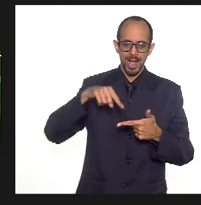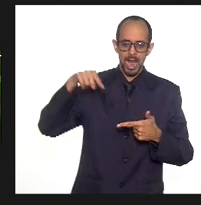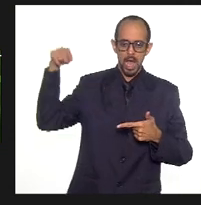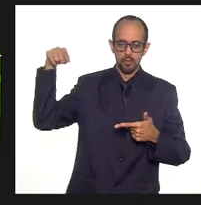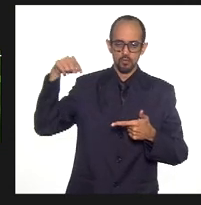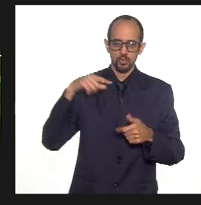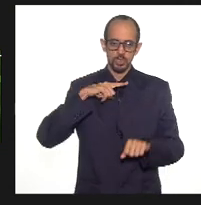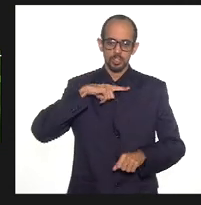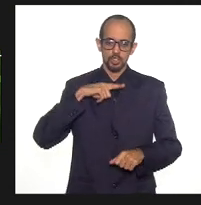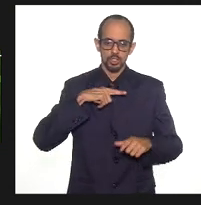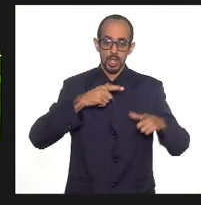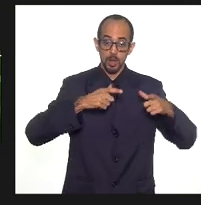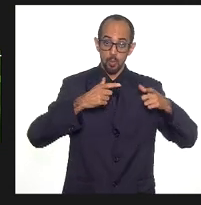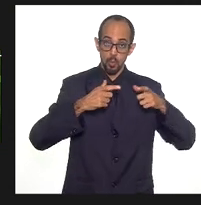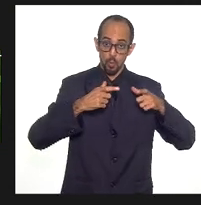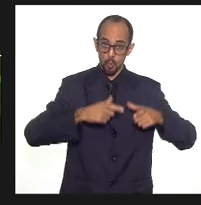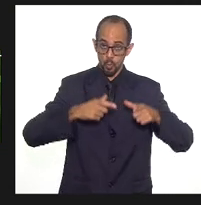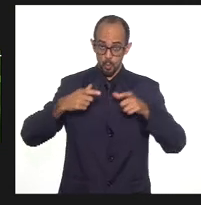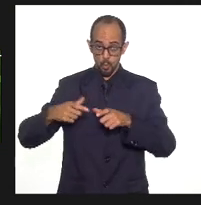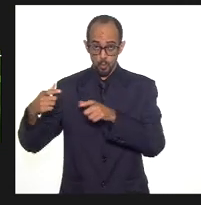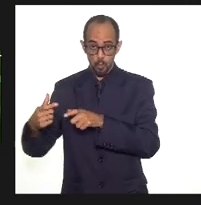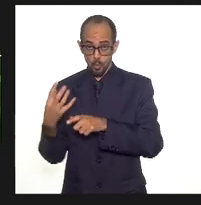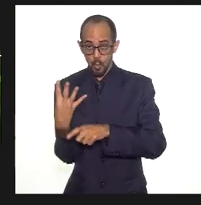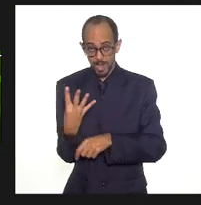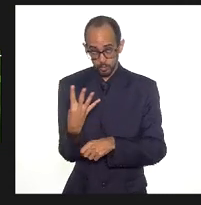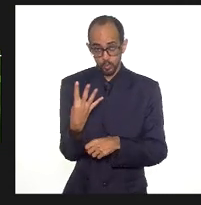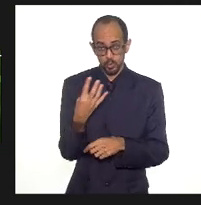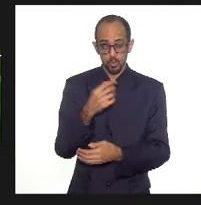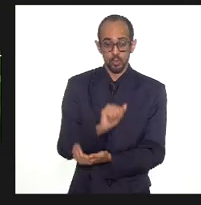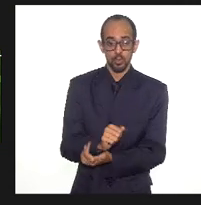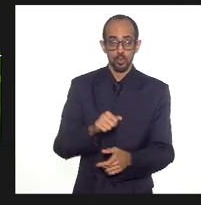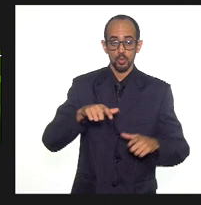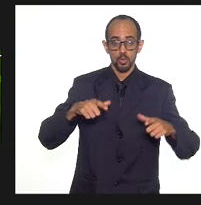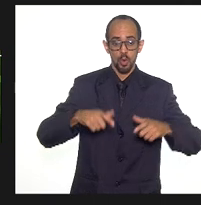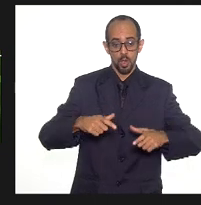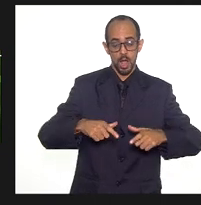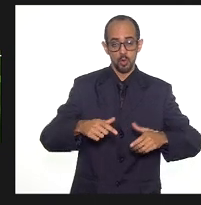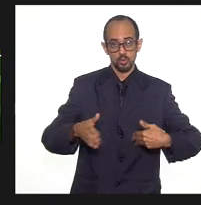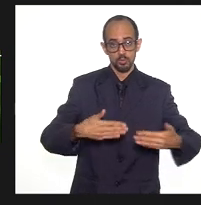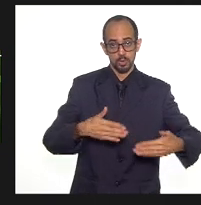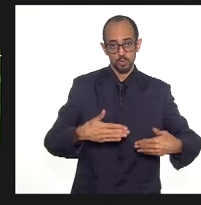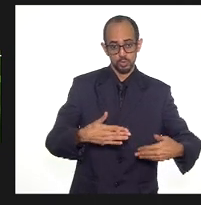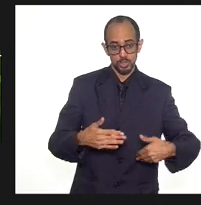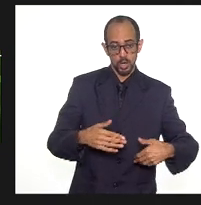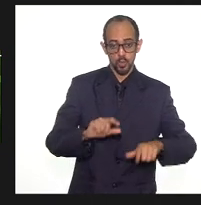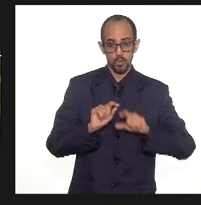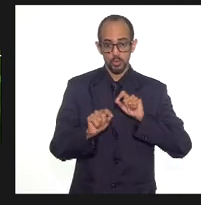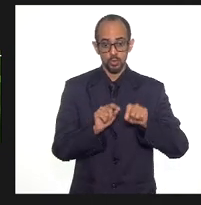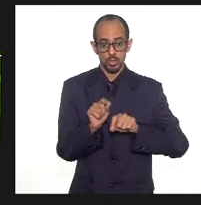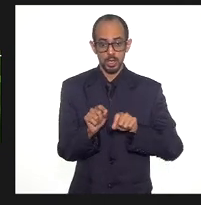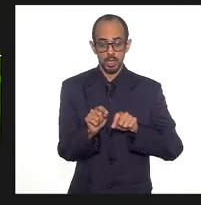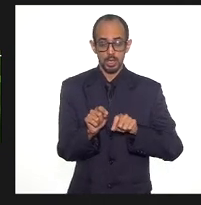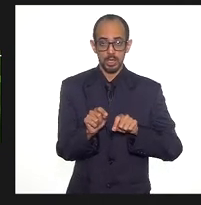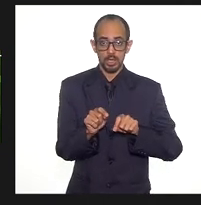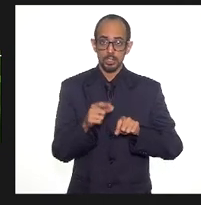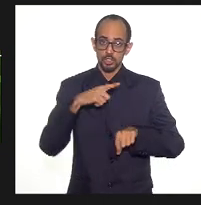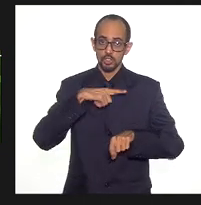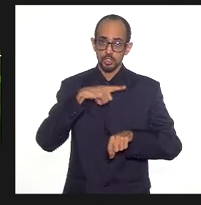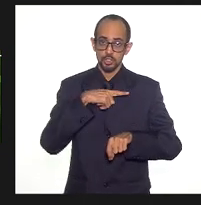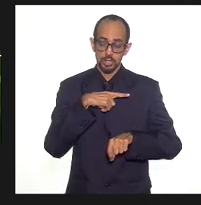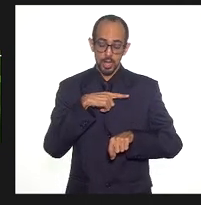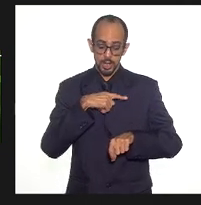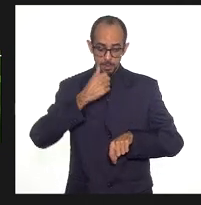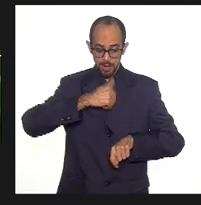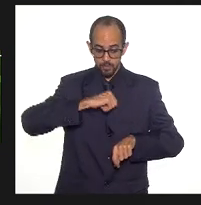quatro unidades de produção, aqui citadas, a partir dos quais e dos pontos de medição nós retiramos,